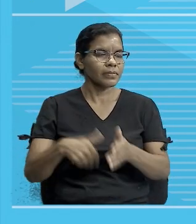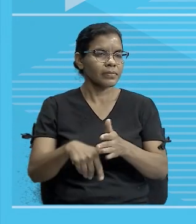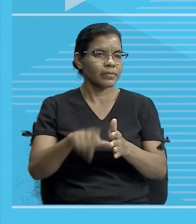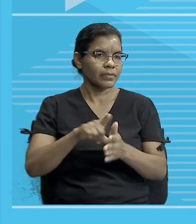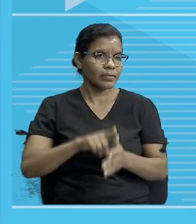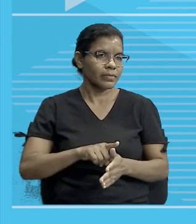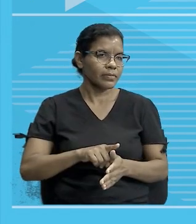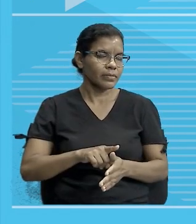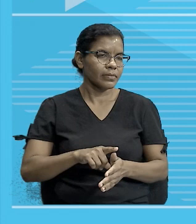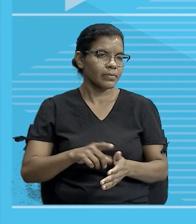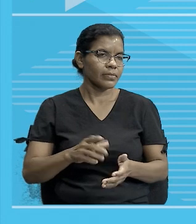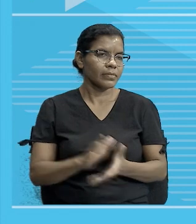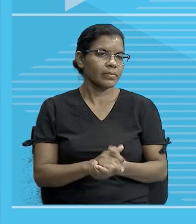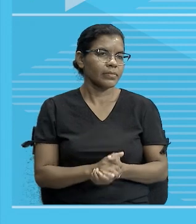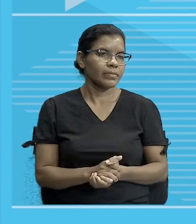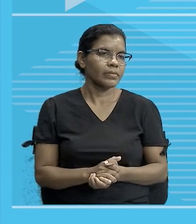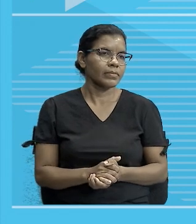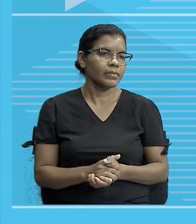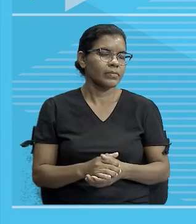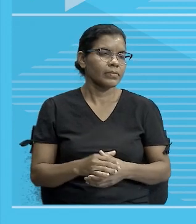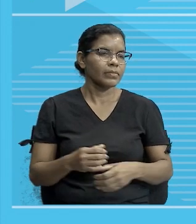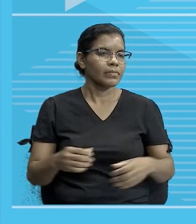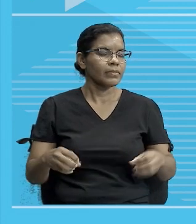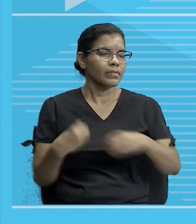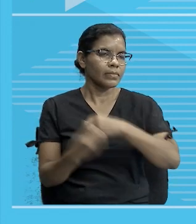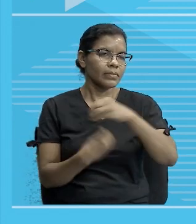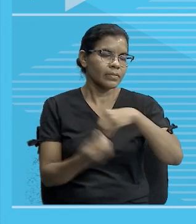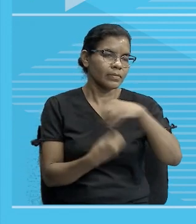de deflagrar a chamada Revolução.